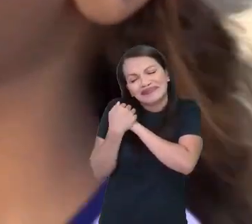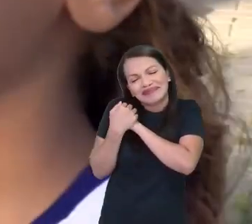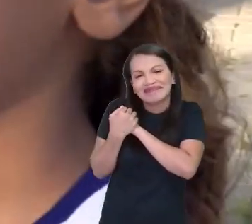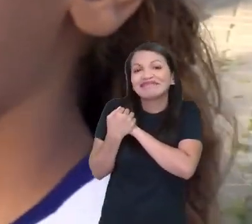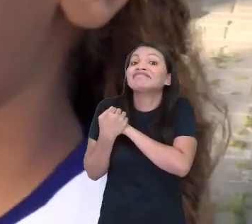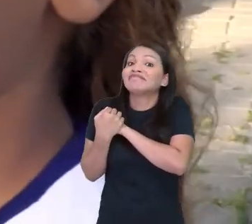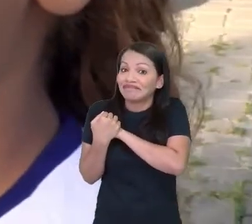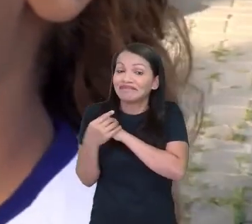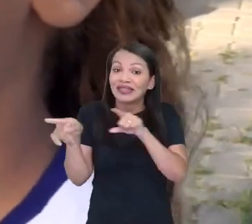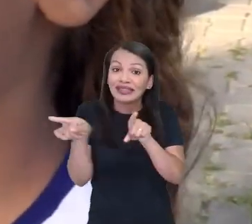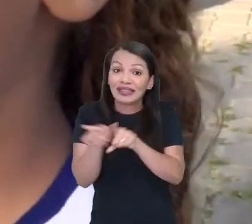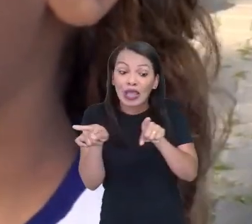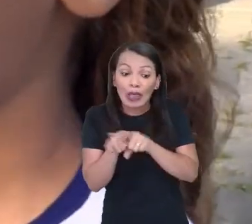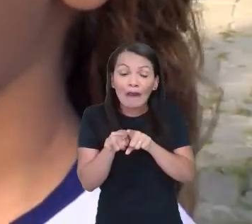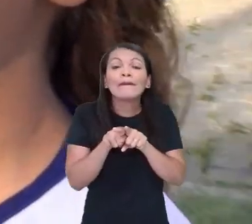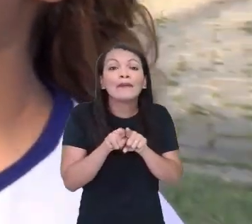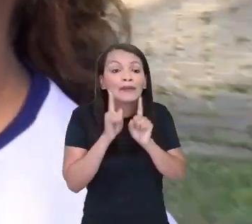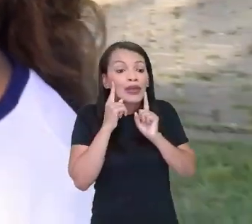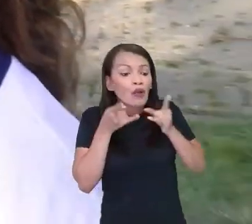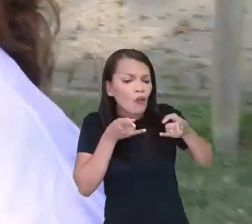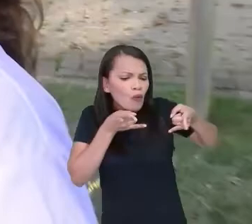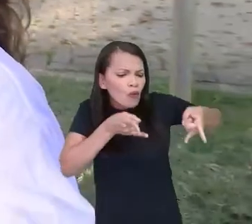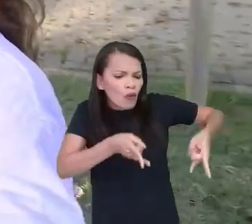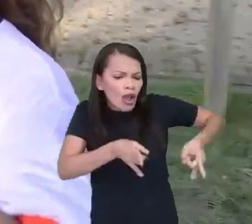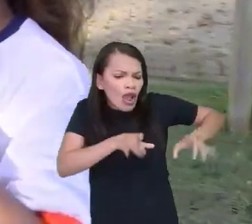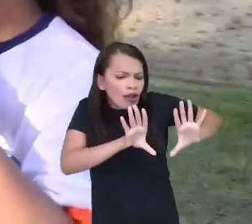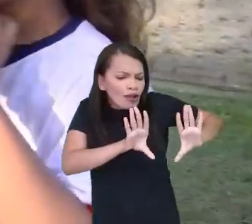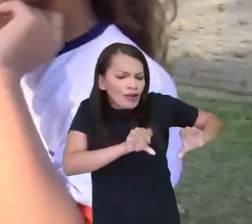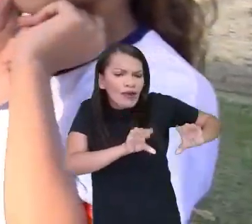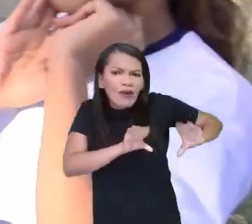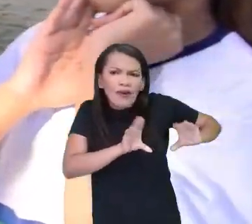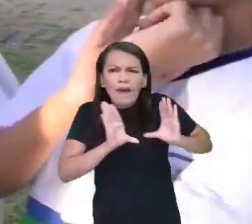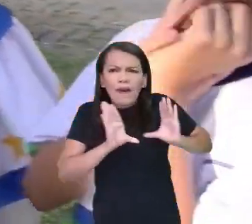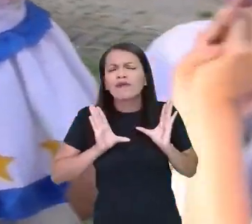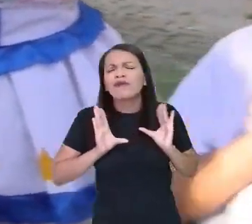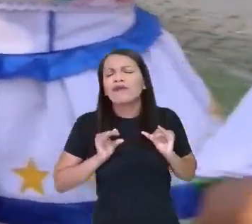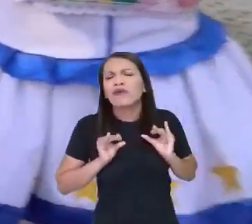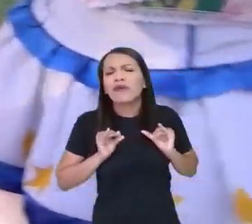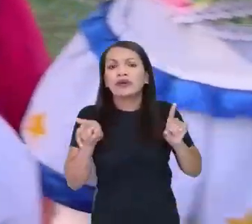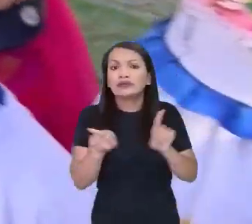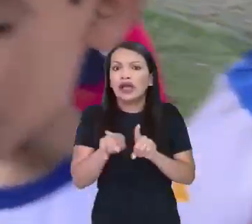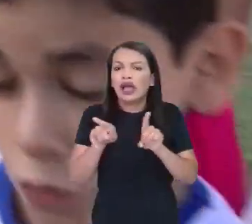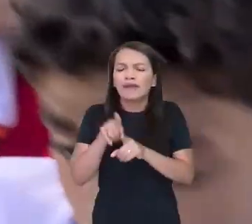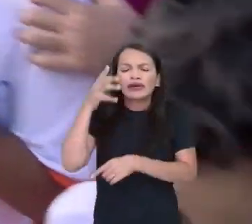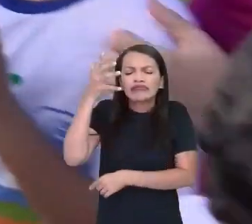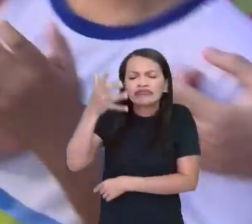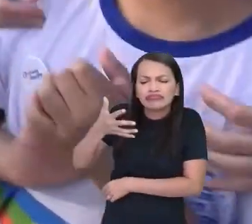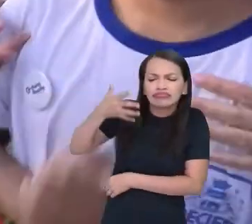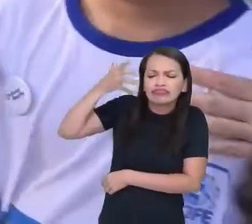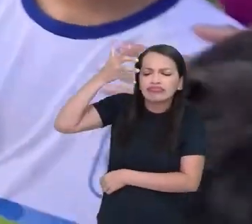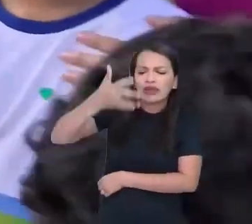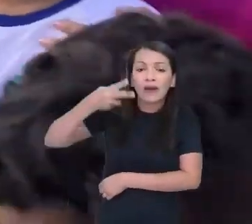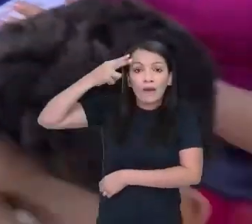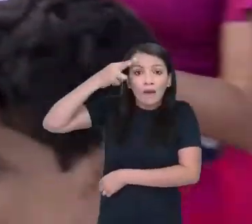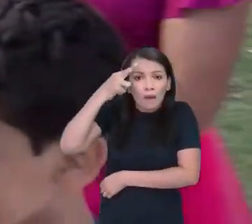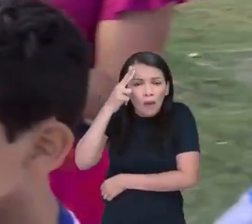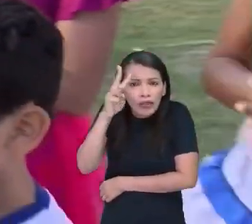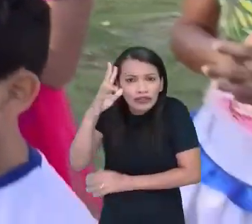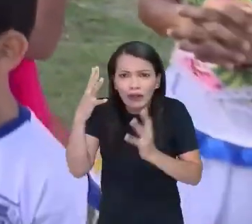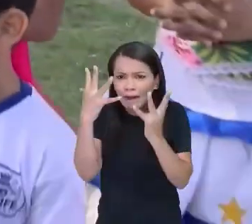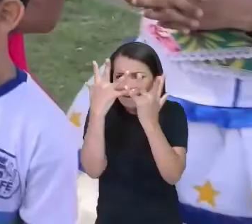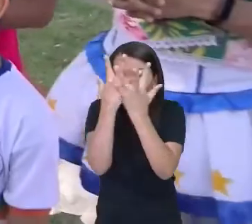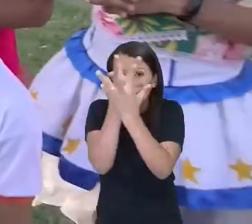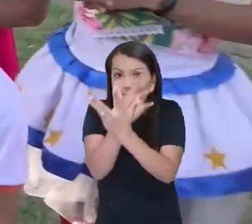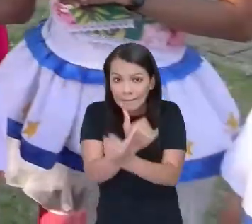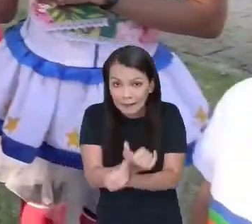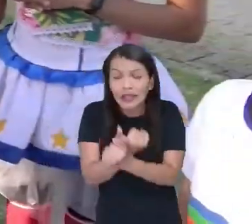Uma caminha macia, uma canção de ninar, uma história bem bonita,